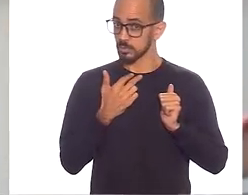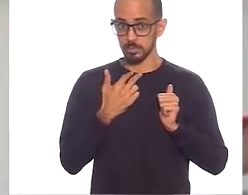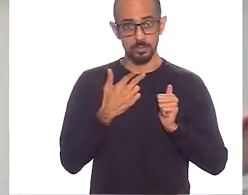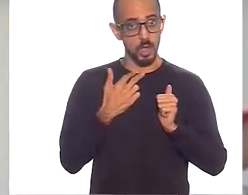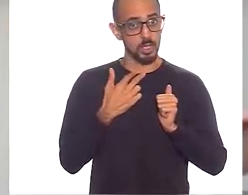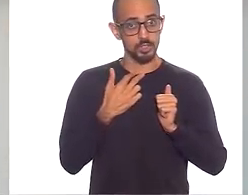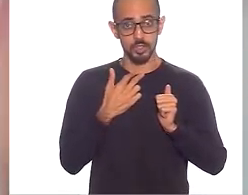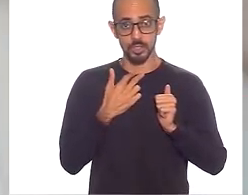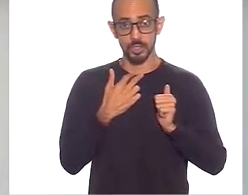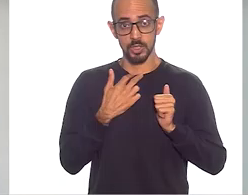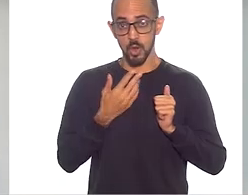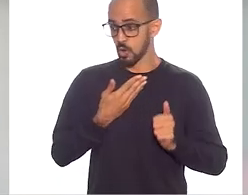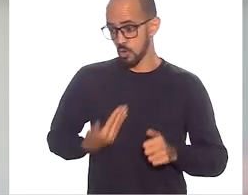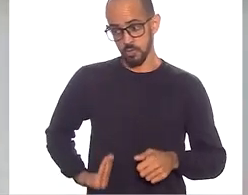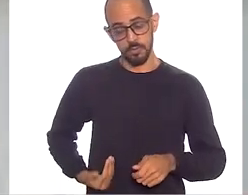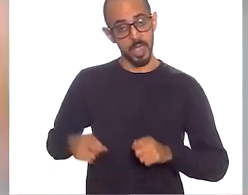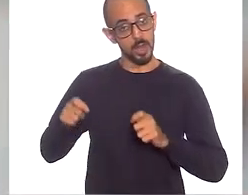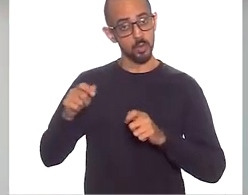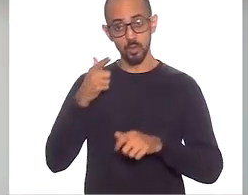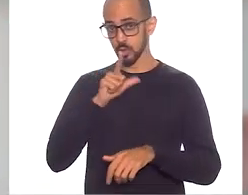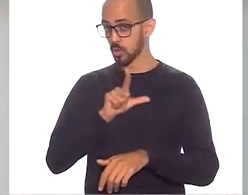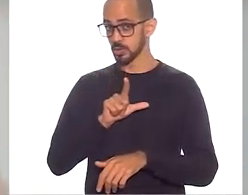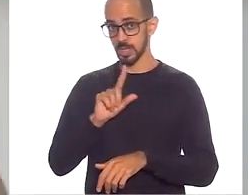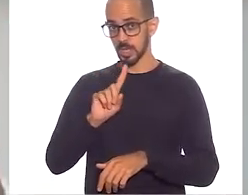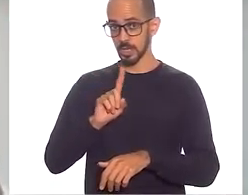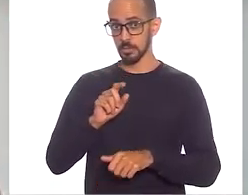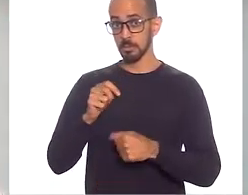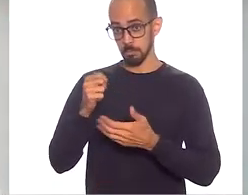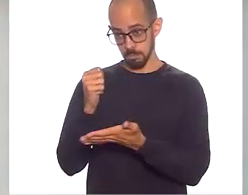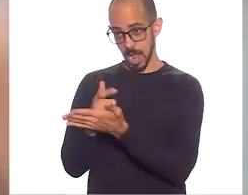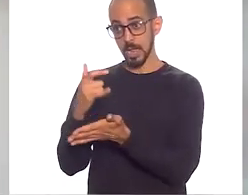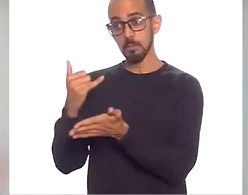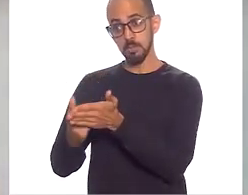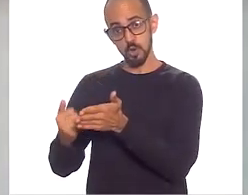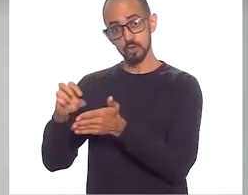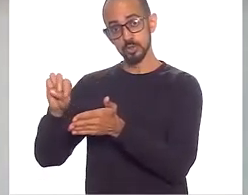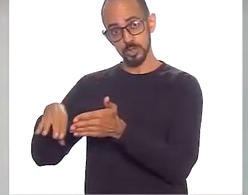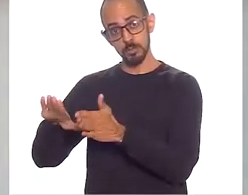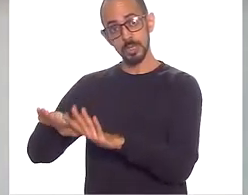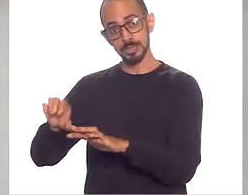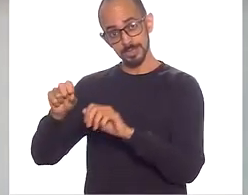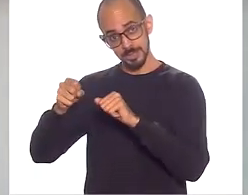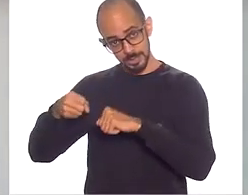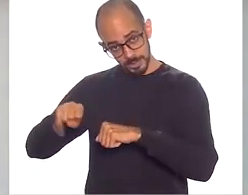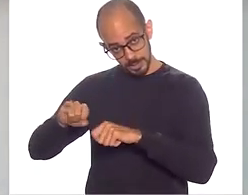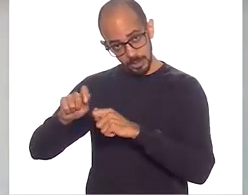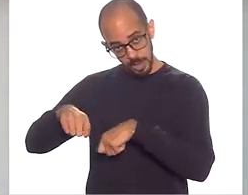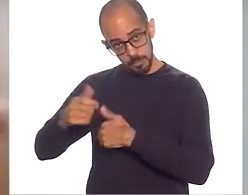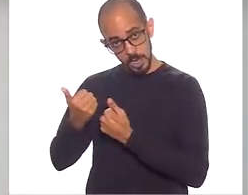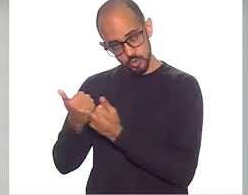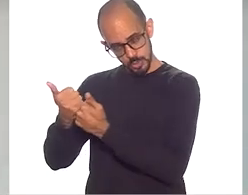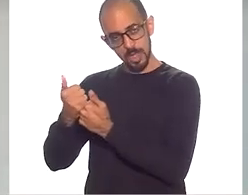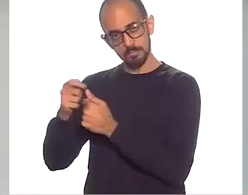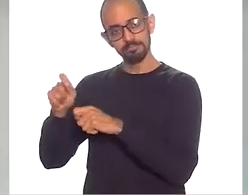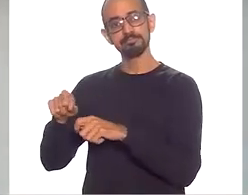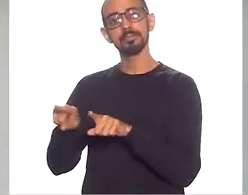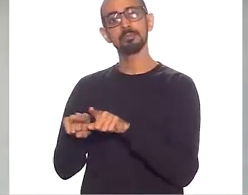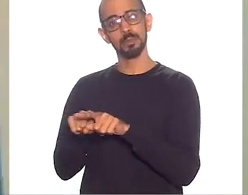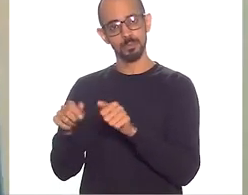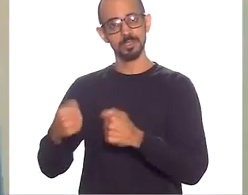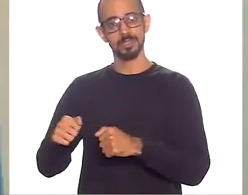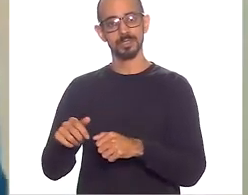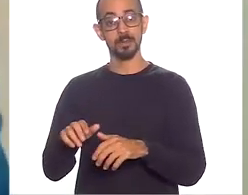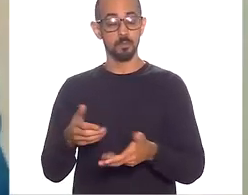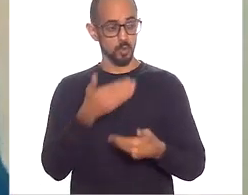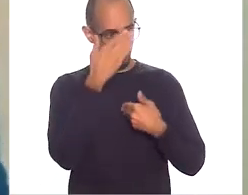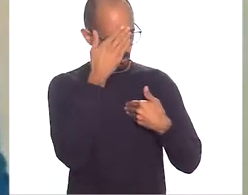braços, sabe? Não dá conta. Ah, a gente paga imposto? A gente paga imposto, vai ter que pagar de novo. Quem puder ajudar, vai ter que ajudar.